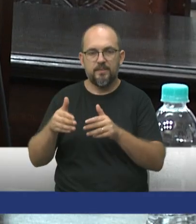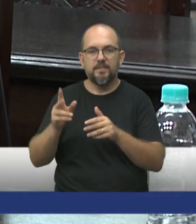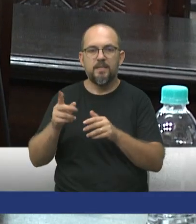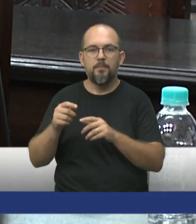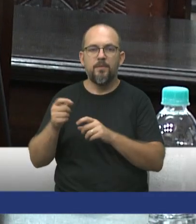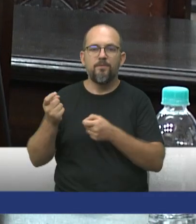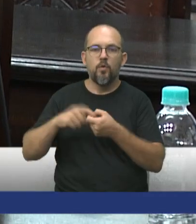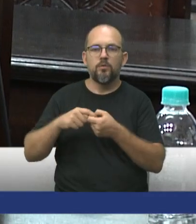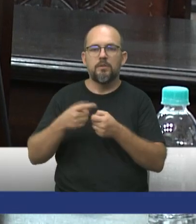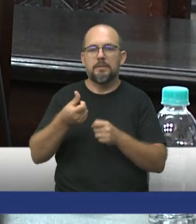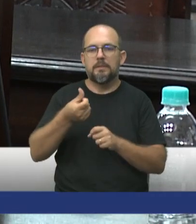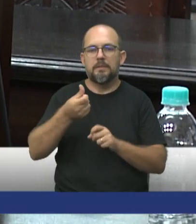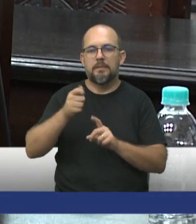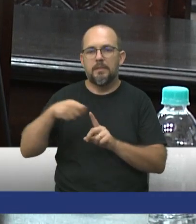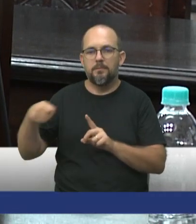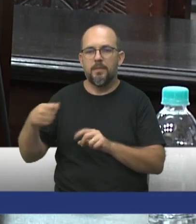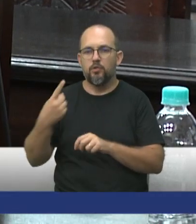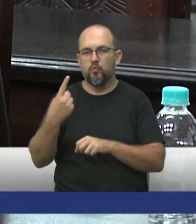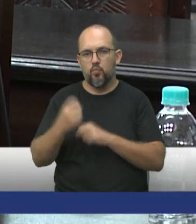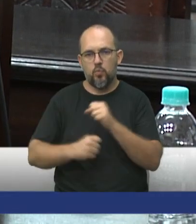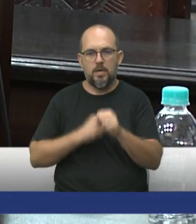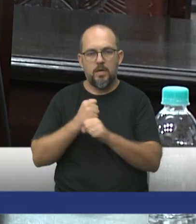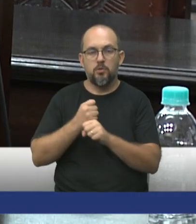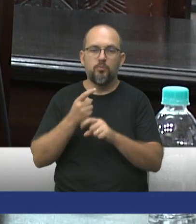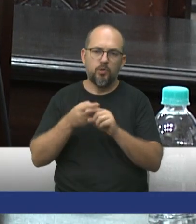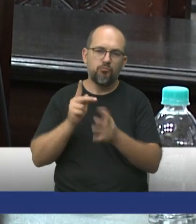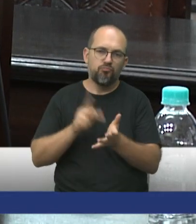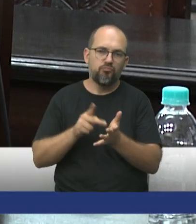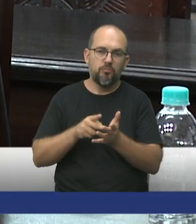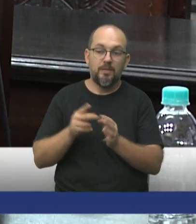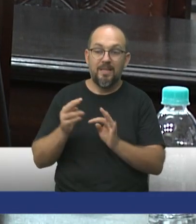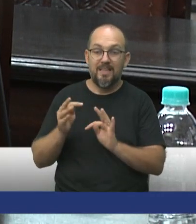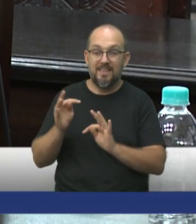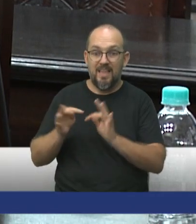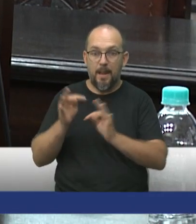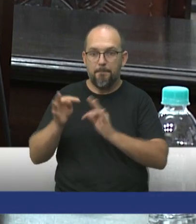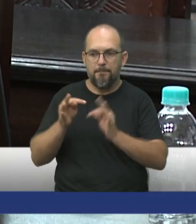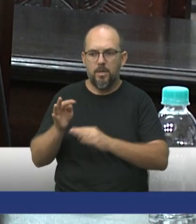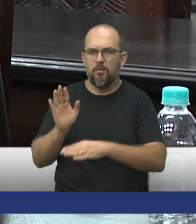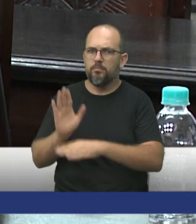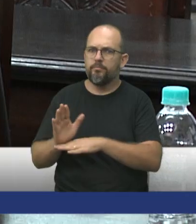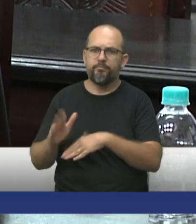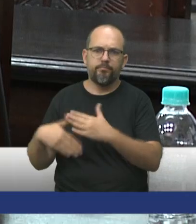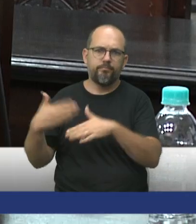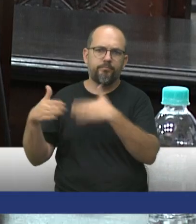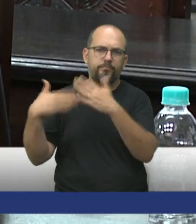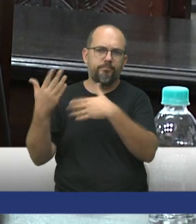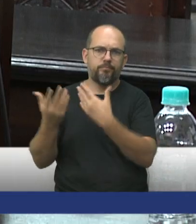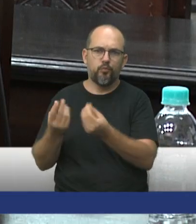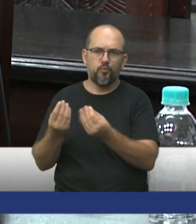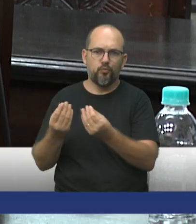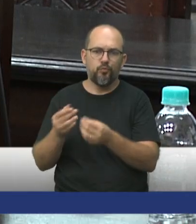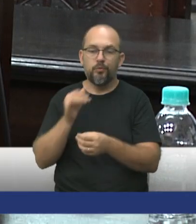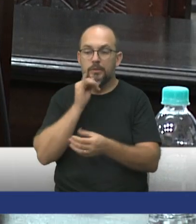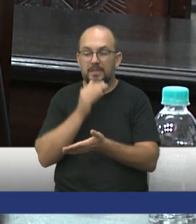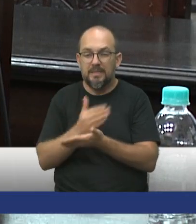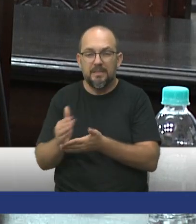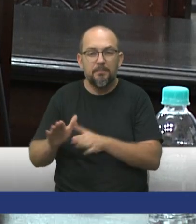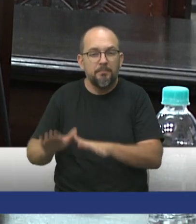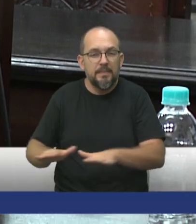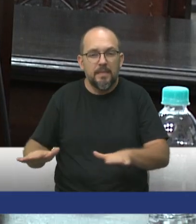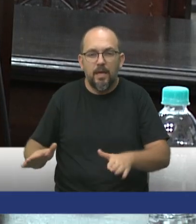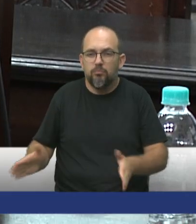cada 6 meses, 1 ano, porque realmente a criança com terapia, ela desenvolve bastante. Se você começar desde